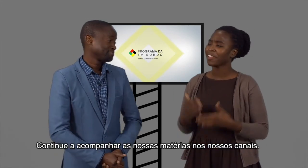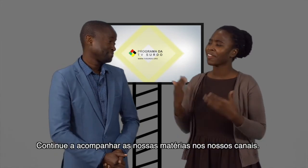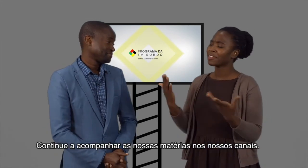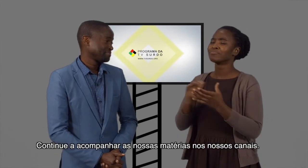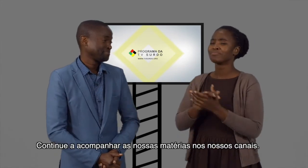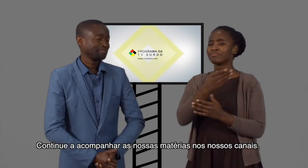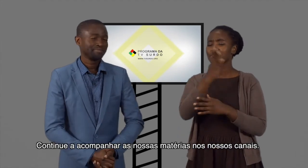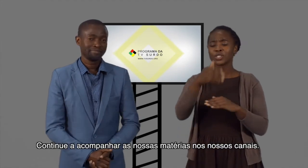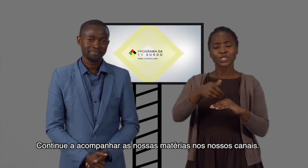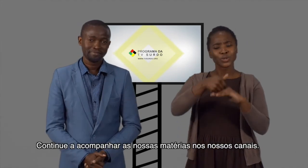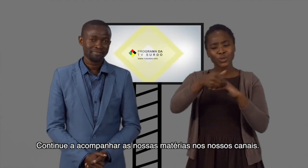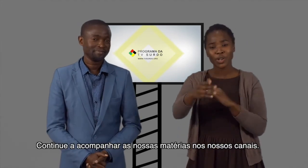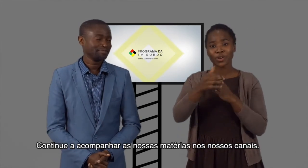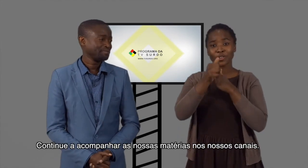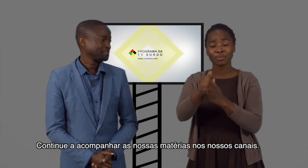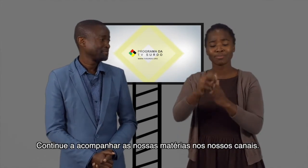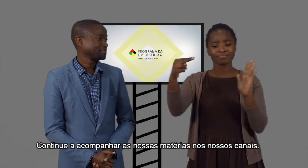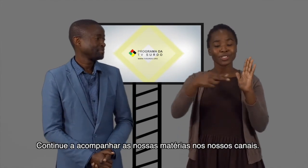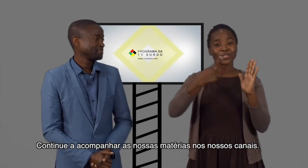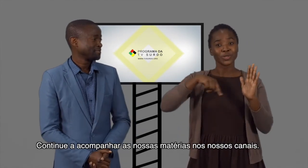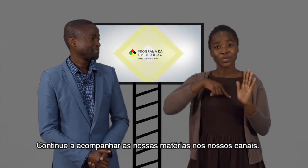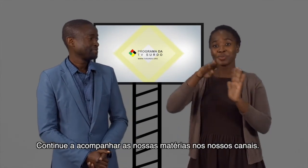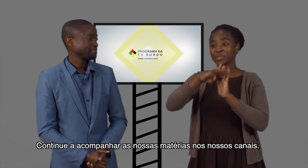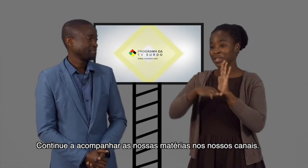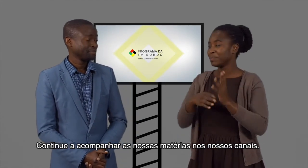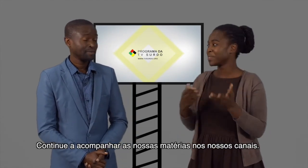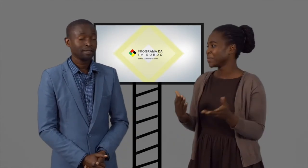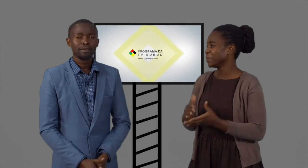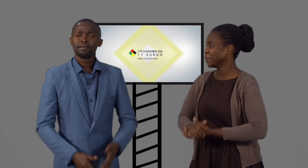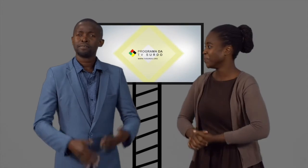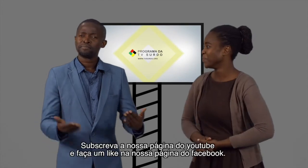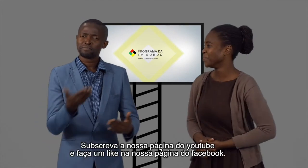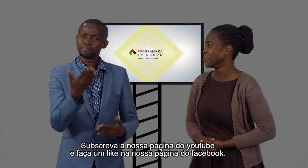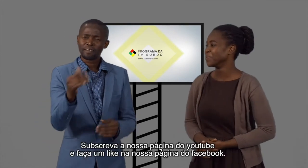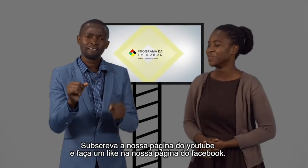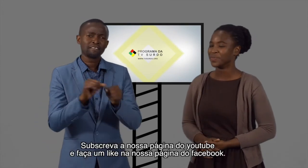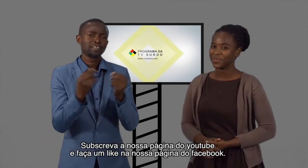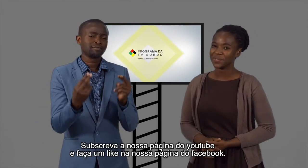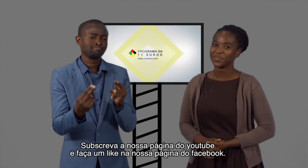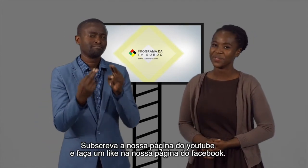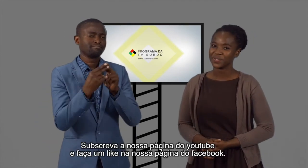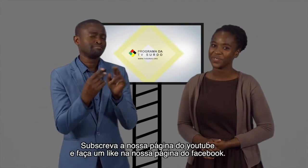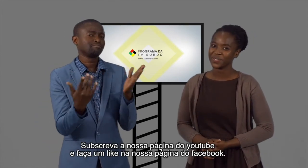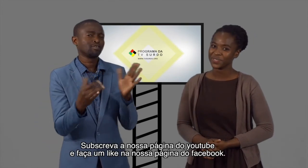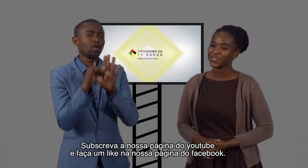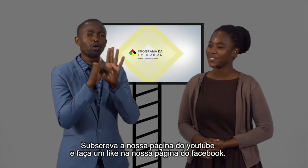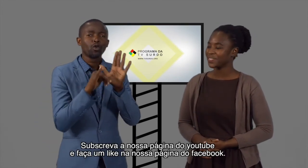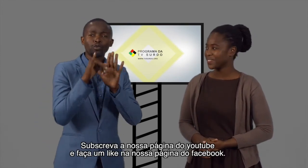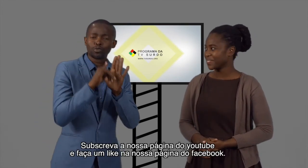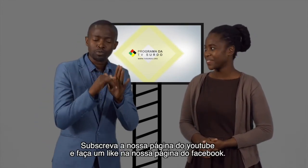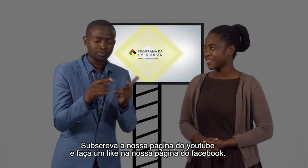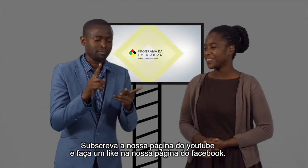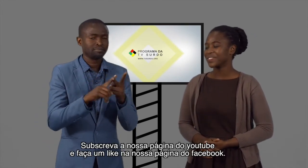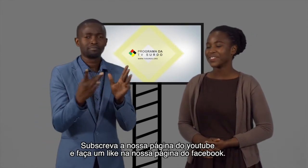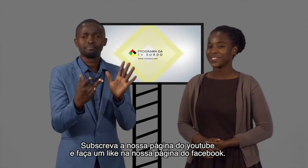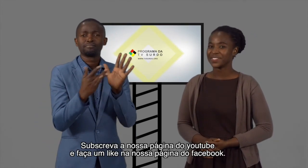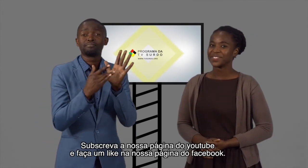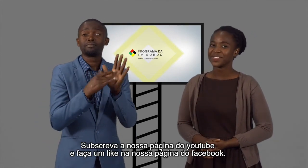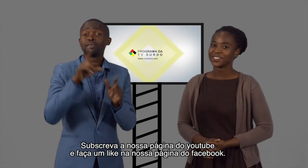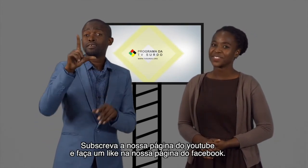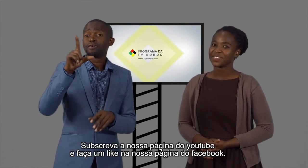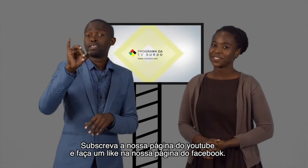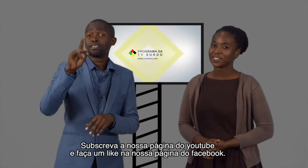Continua a acompanhar as nossas matérias nos nossos canais. Subscreva a nossa página do YouTube e